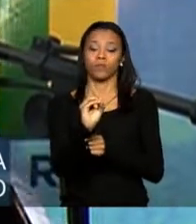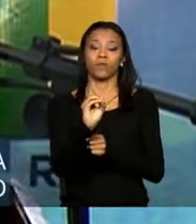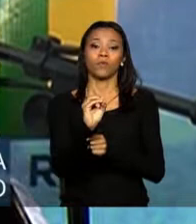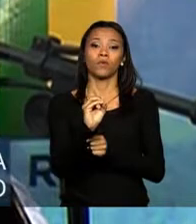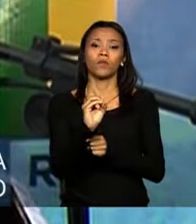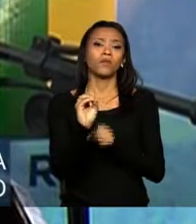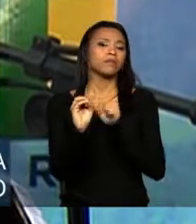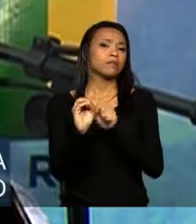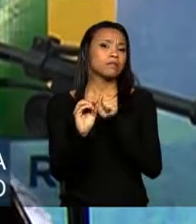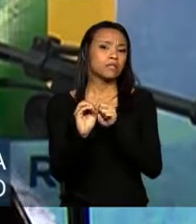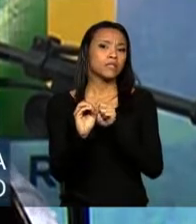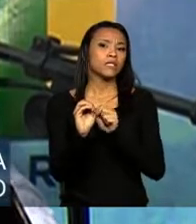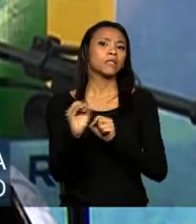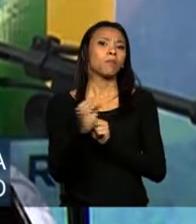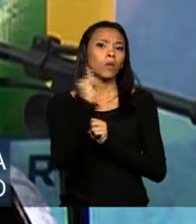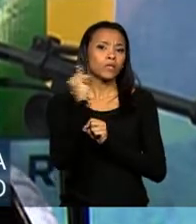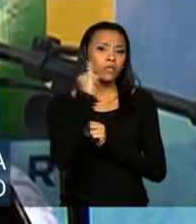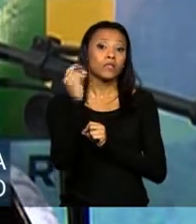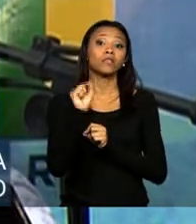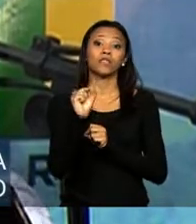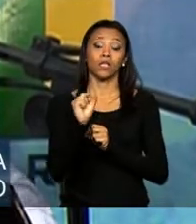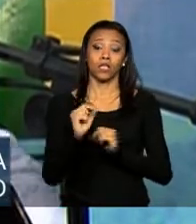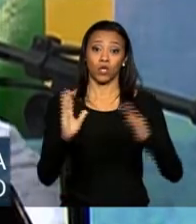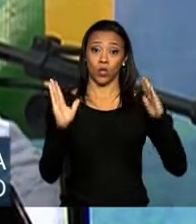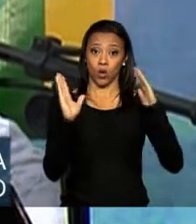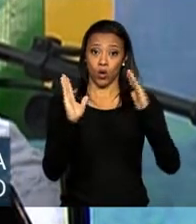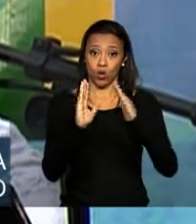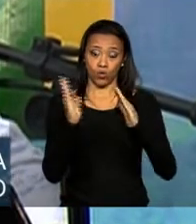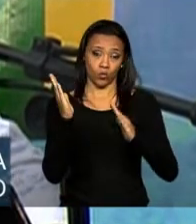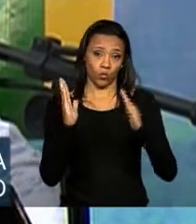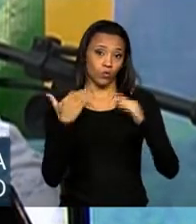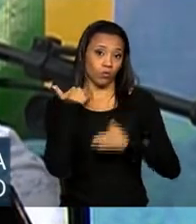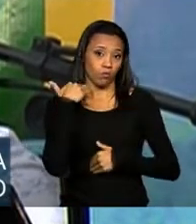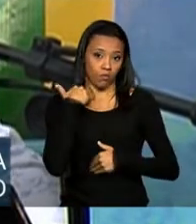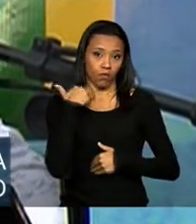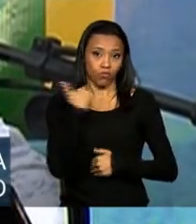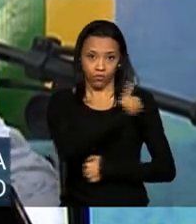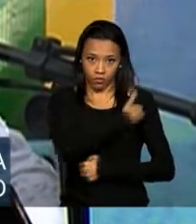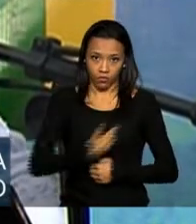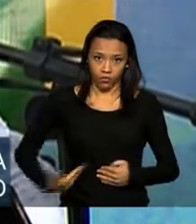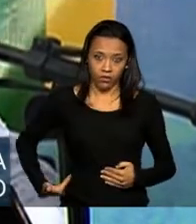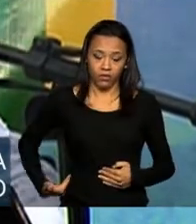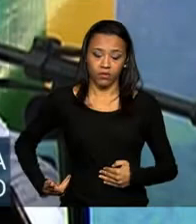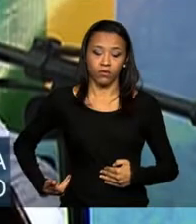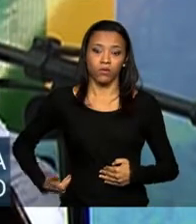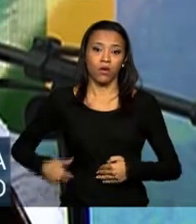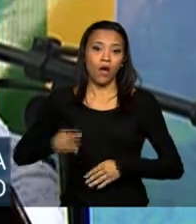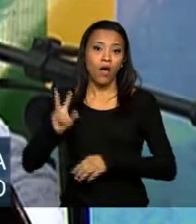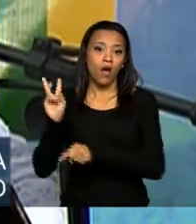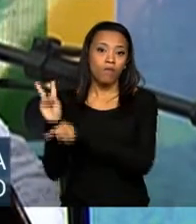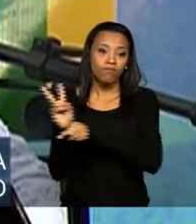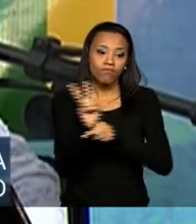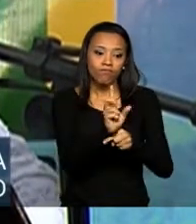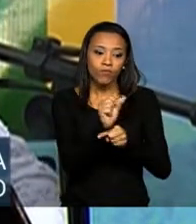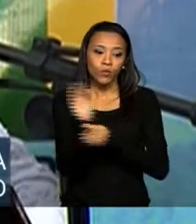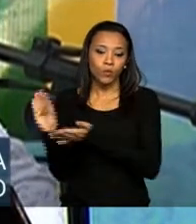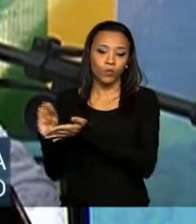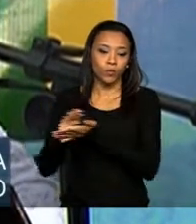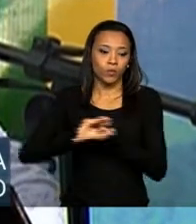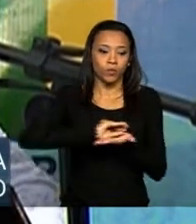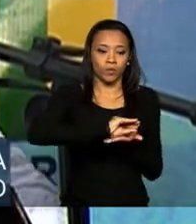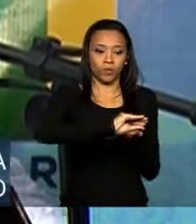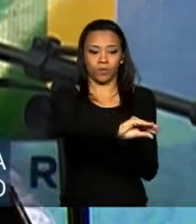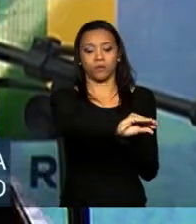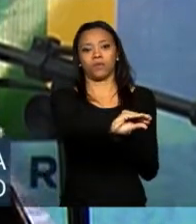importância que é os bancos públicos financiarem a agroindustrialização